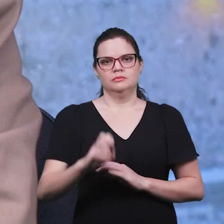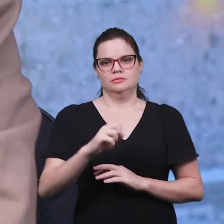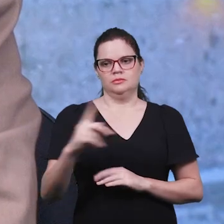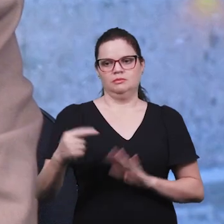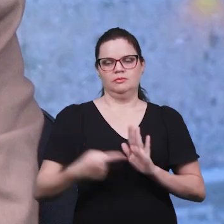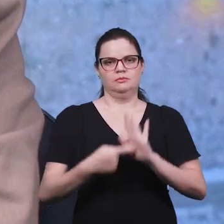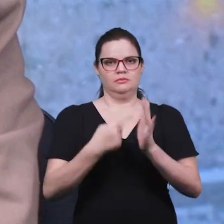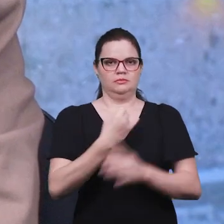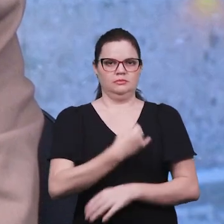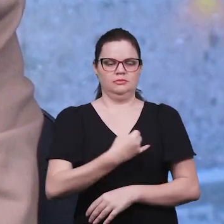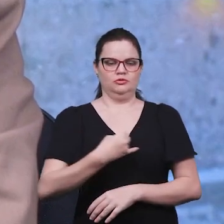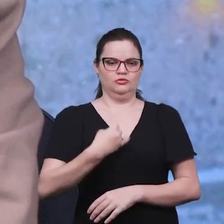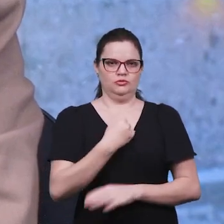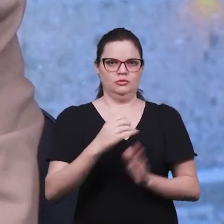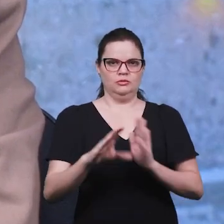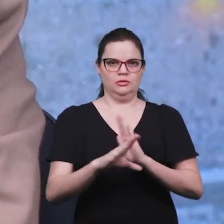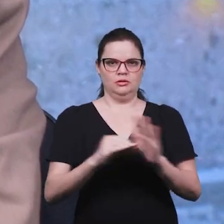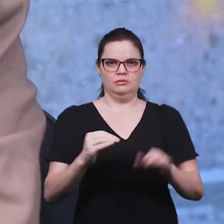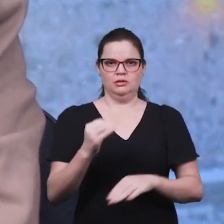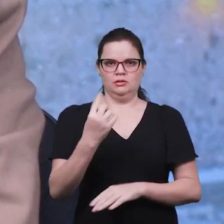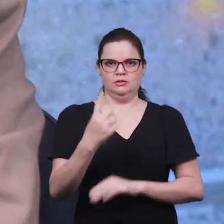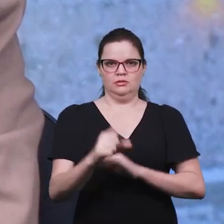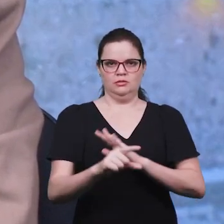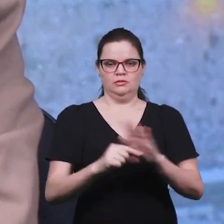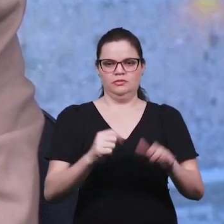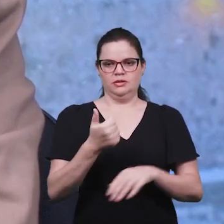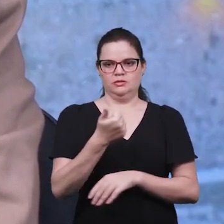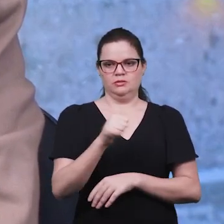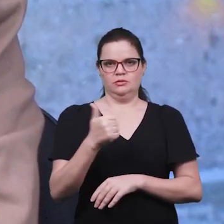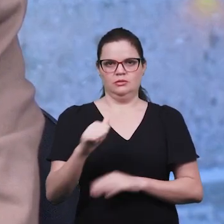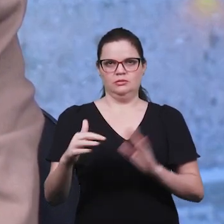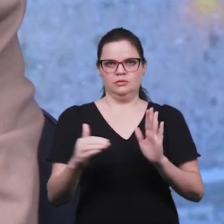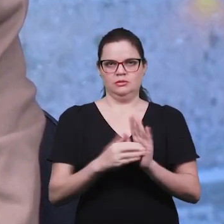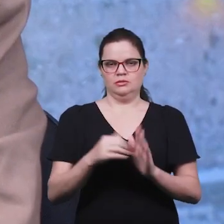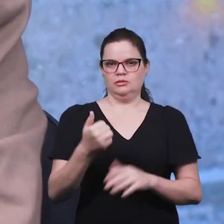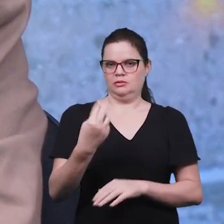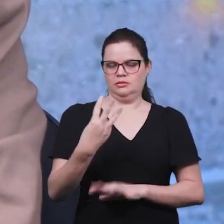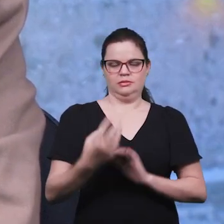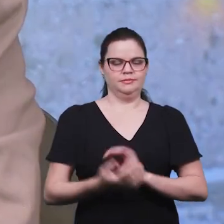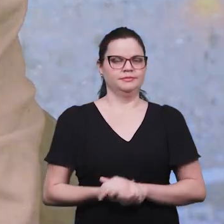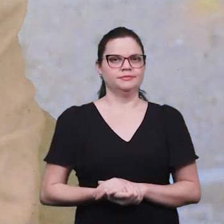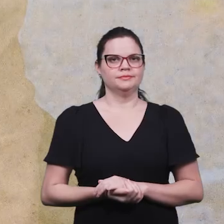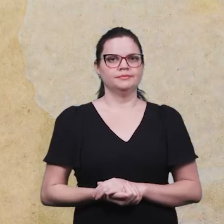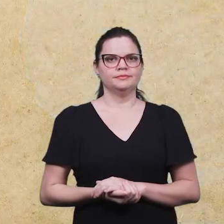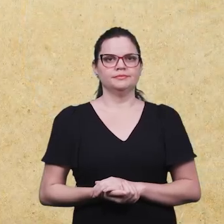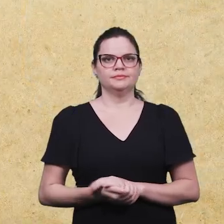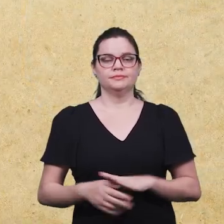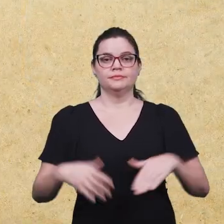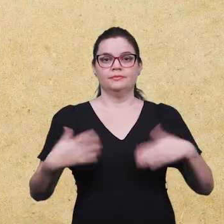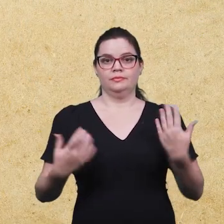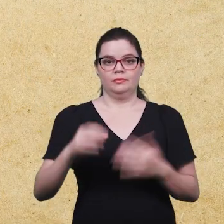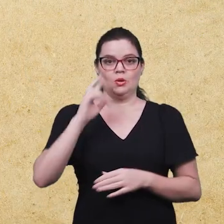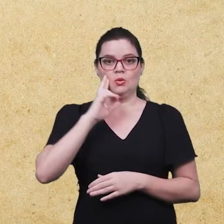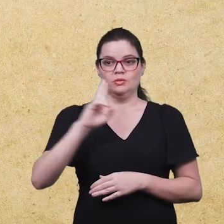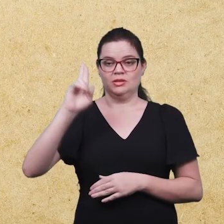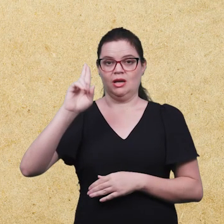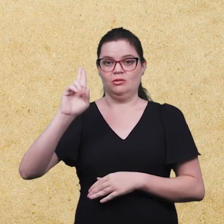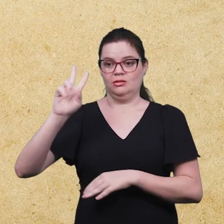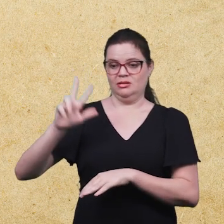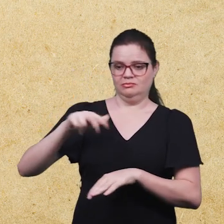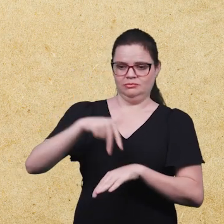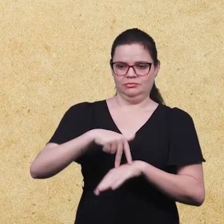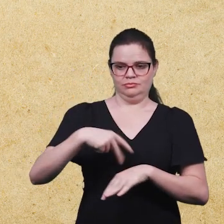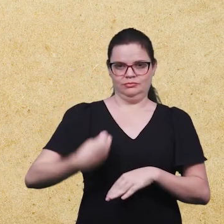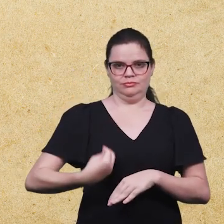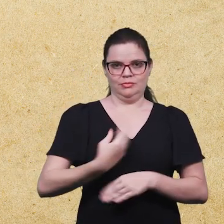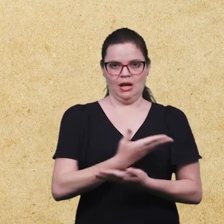está em João, capítulo 1, verso 11 até 13, que diz assim: Veio para o que era seu e os seus